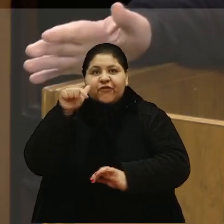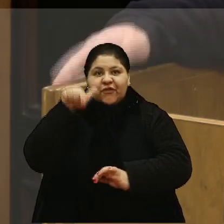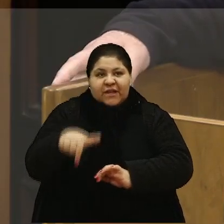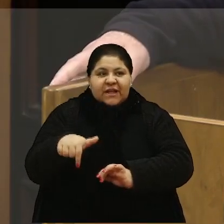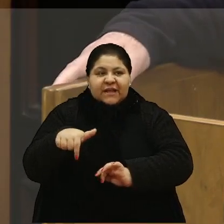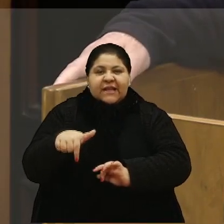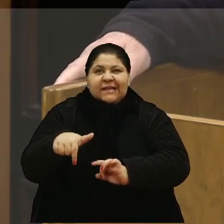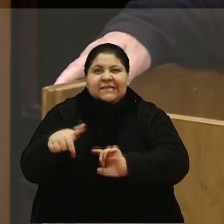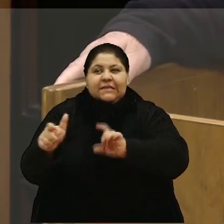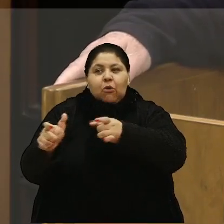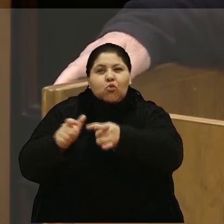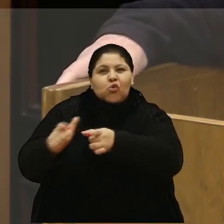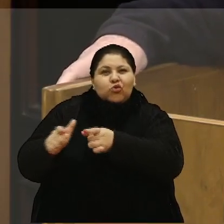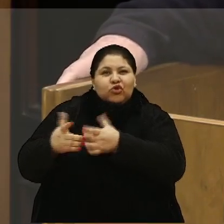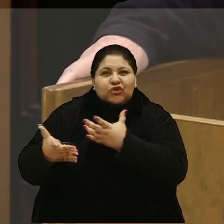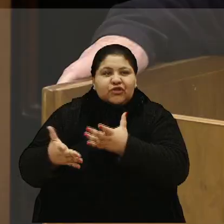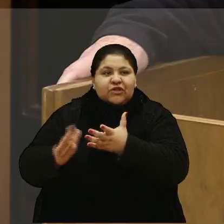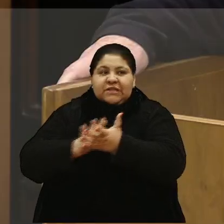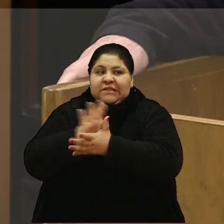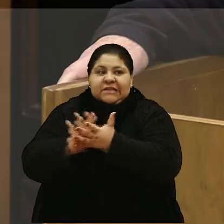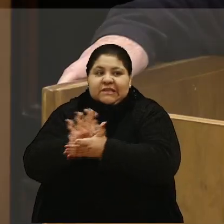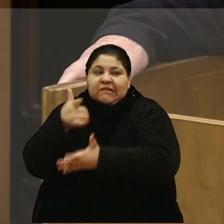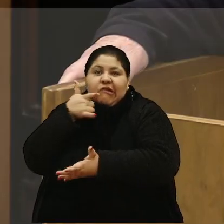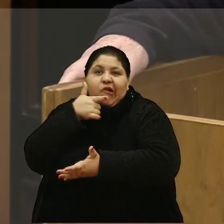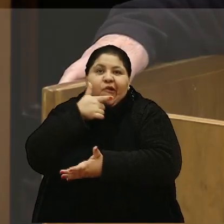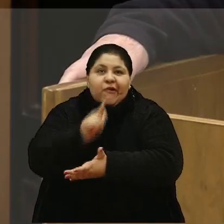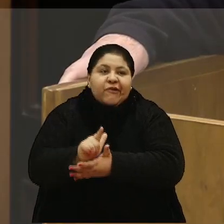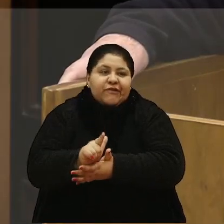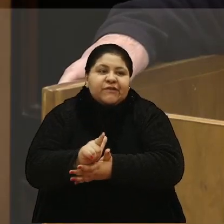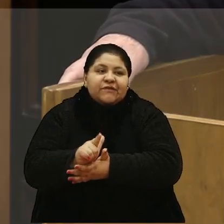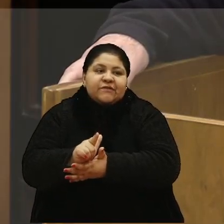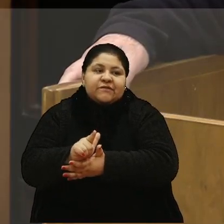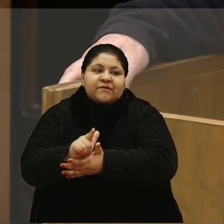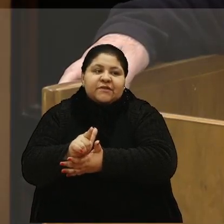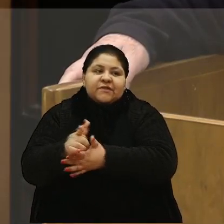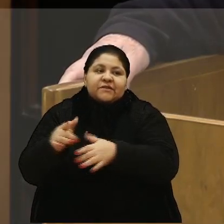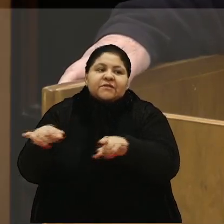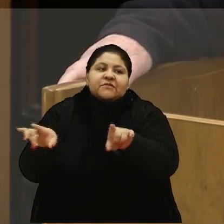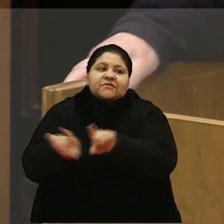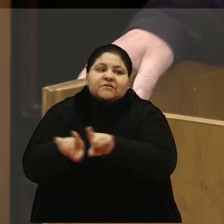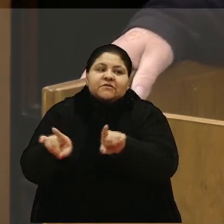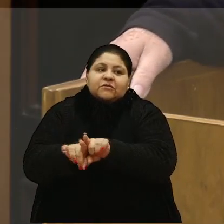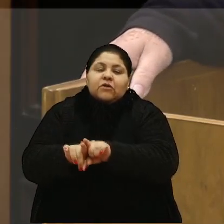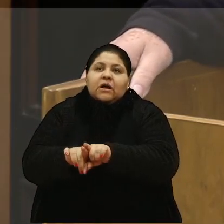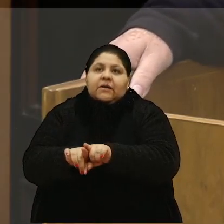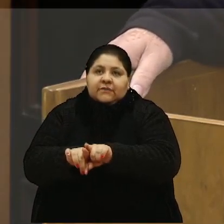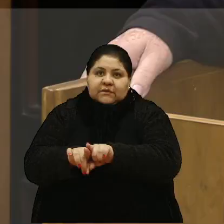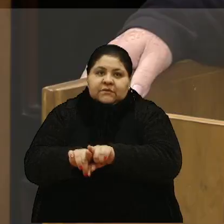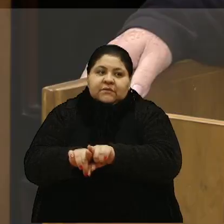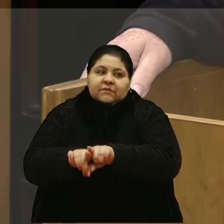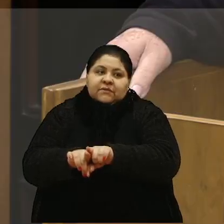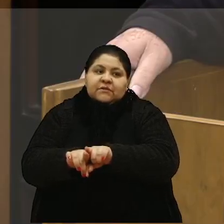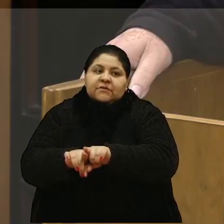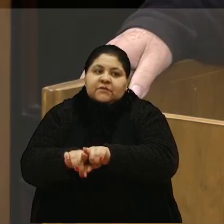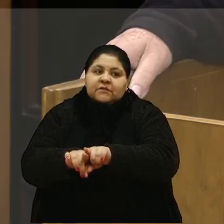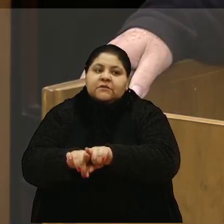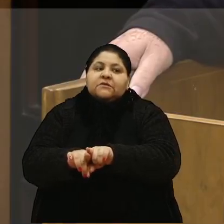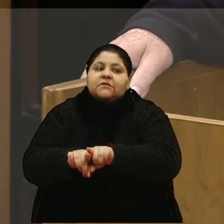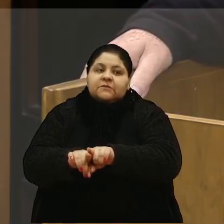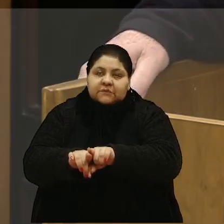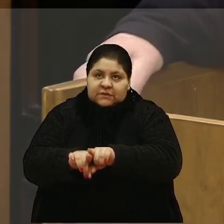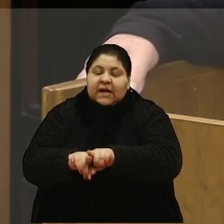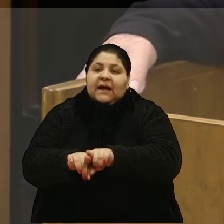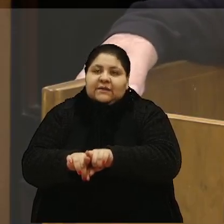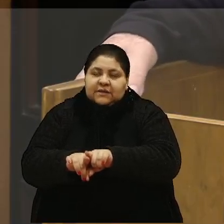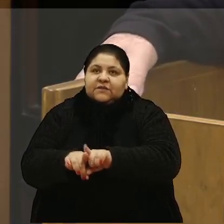jogo onde ninguém ganha, todos perdem. Por exemplo, a Embraer largou uma